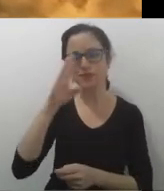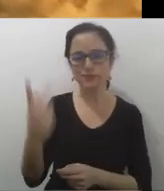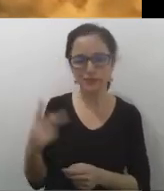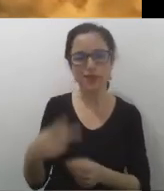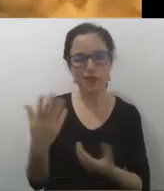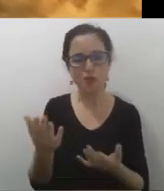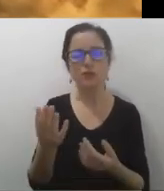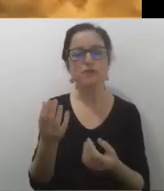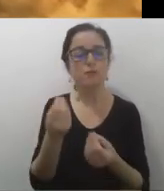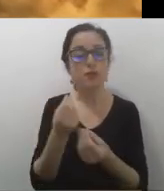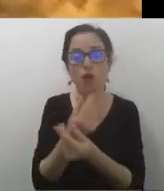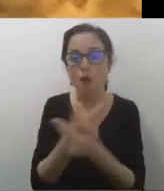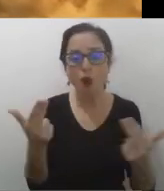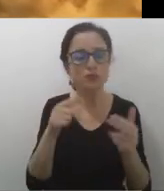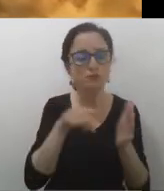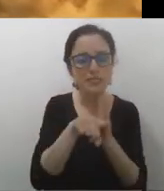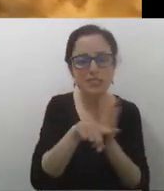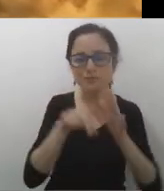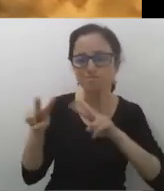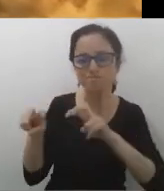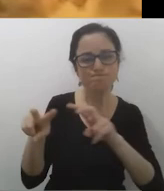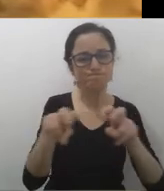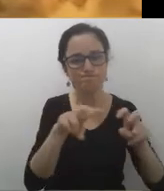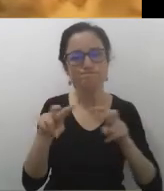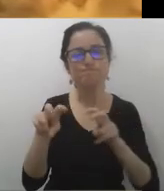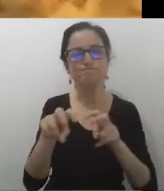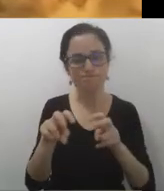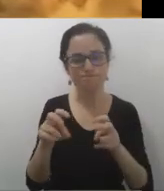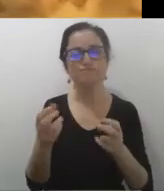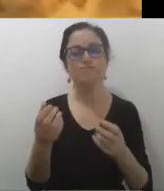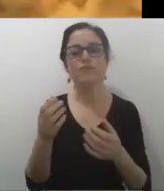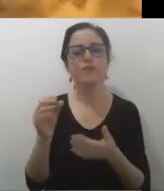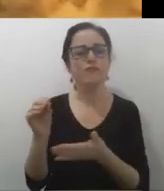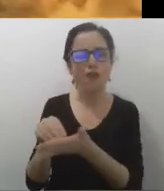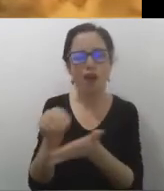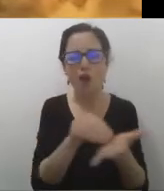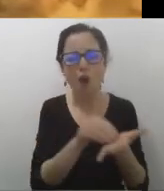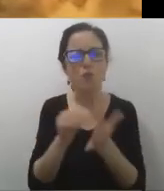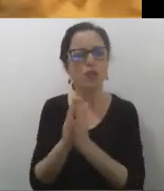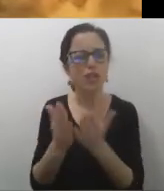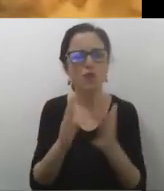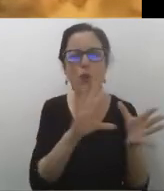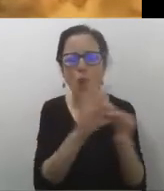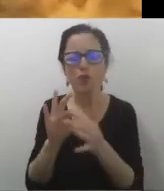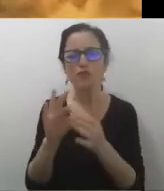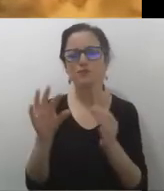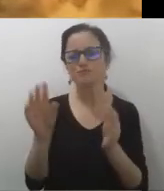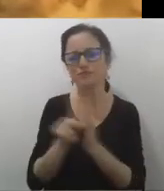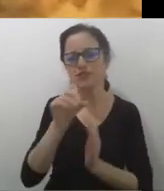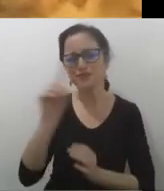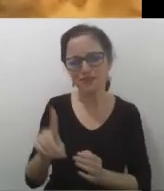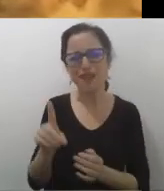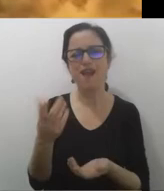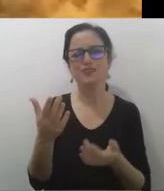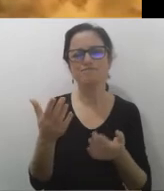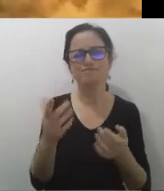no Brasil. Tem muita coisa a ser contada, pesquisada, investigada, e também faltam livros que contextualizam o